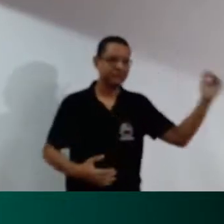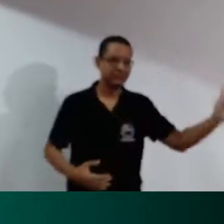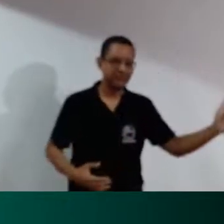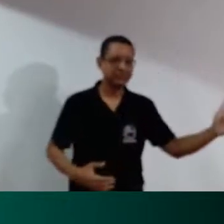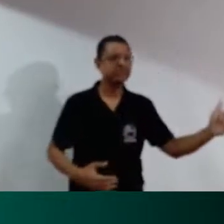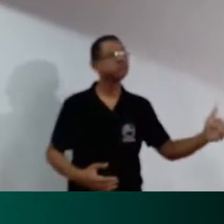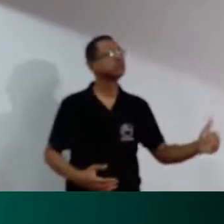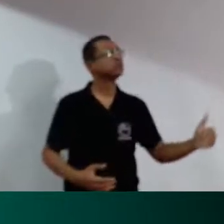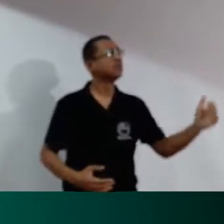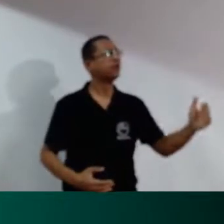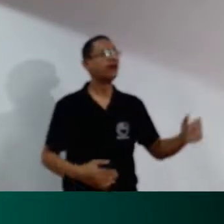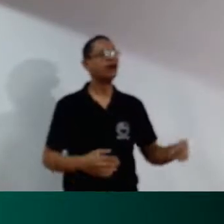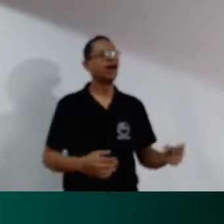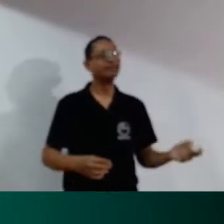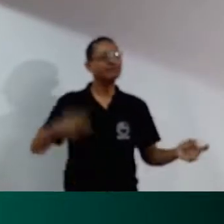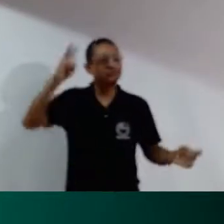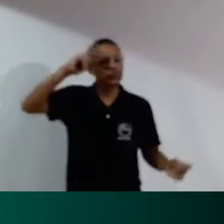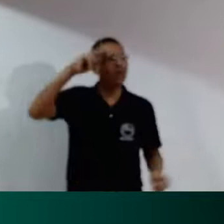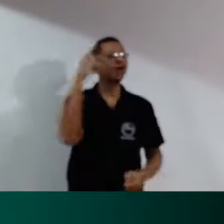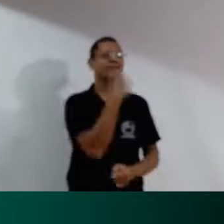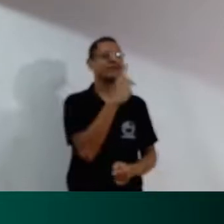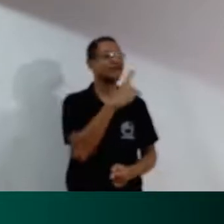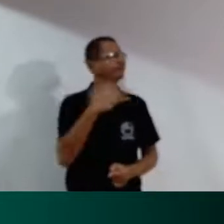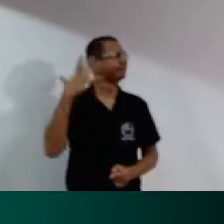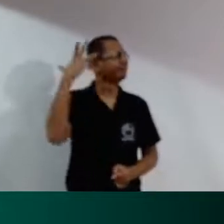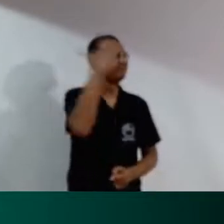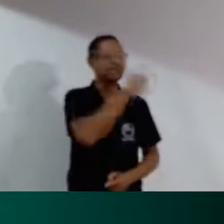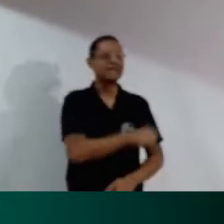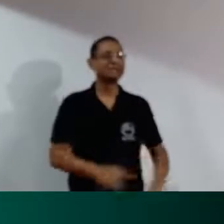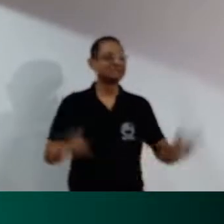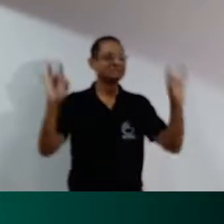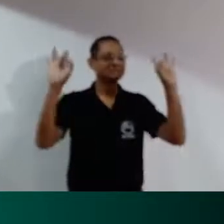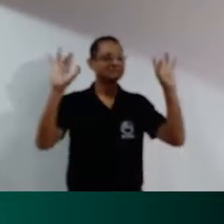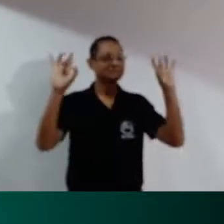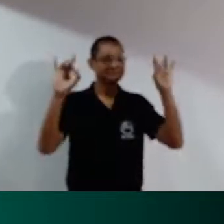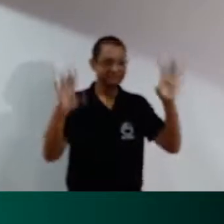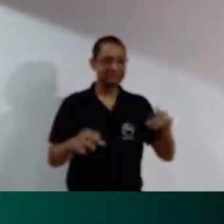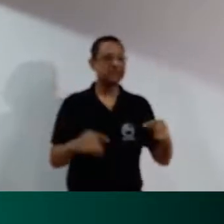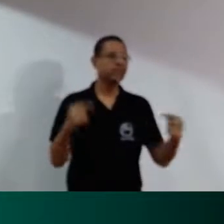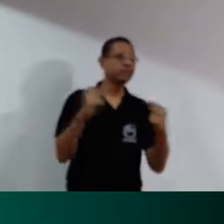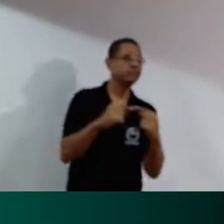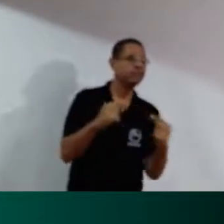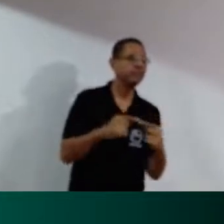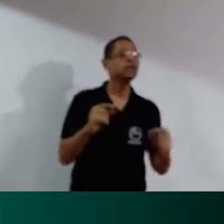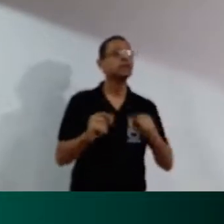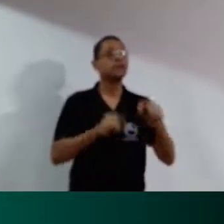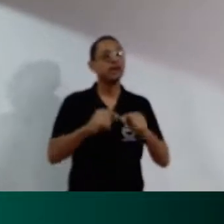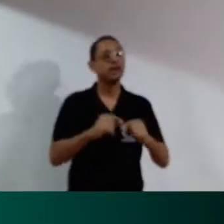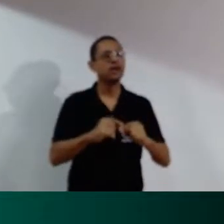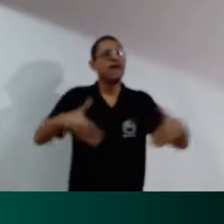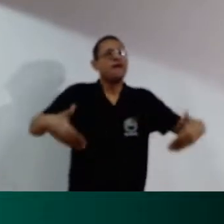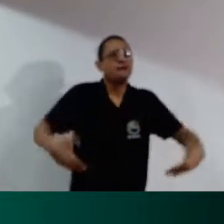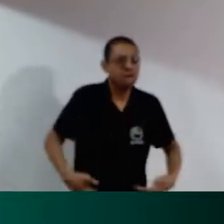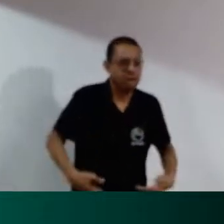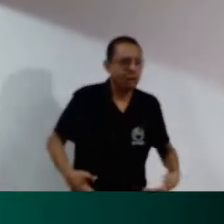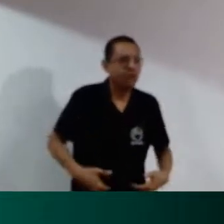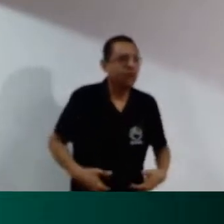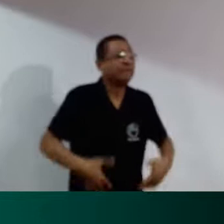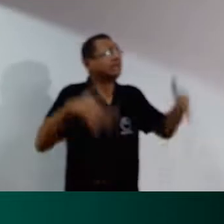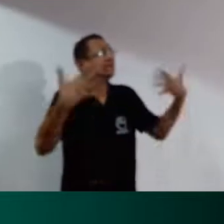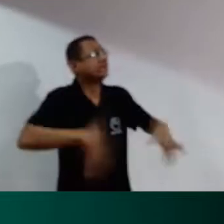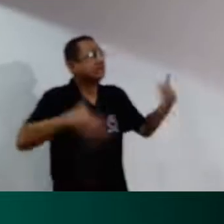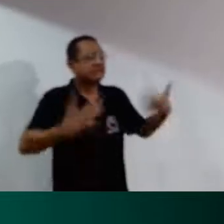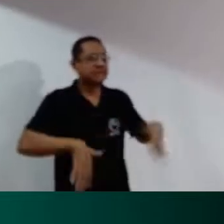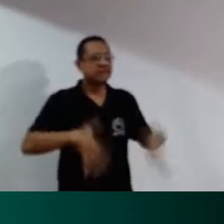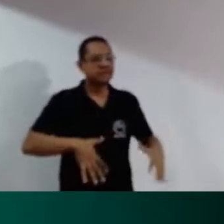tem uma história linda e maravilhosa que tem tudo a ver com que a gente falou tem a ver com a fome tem a ver com o desespero mas que eles